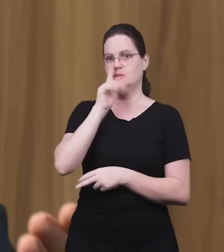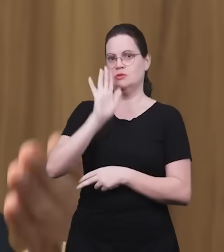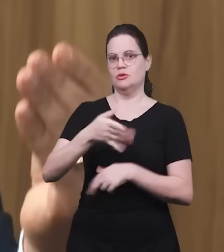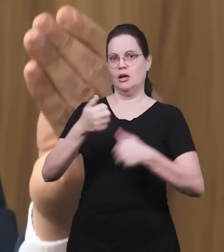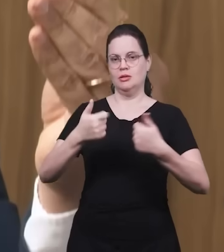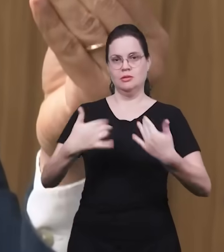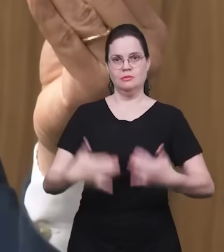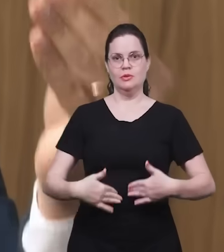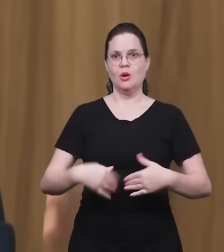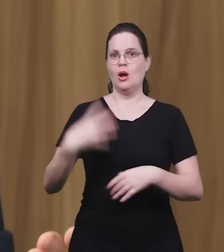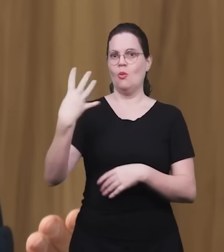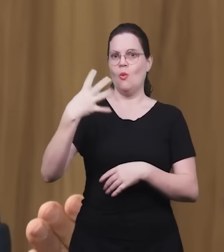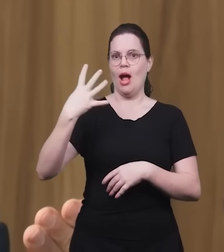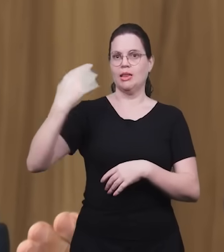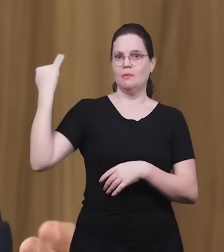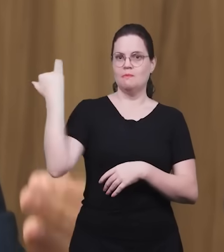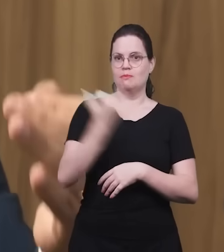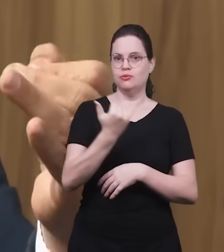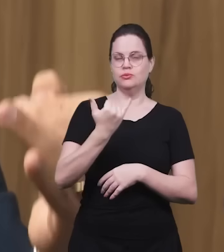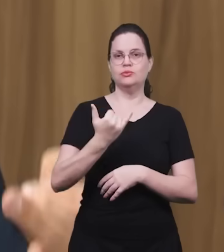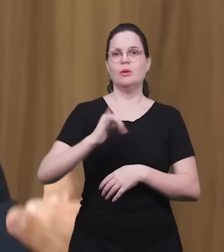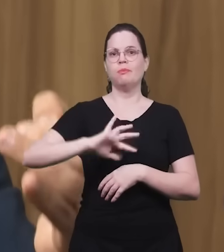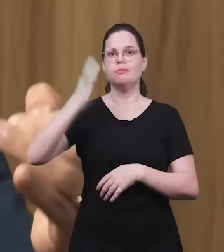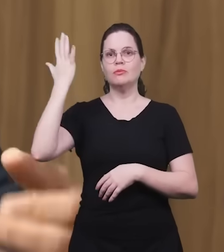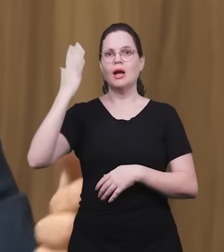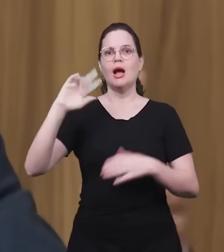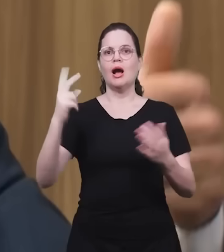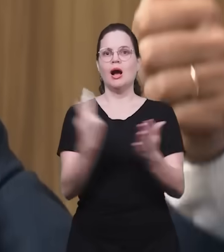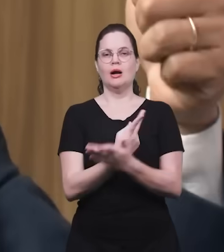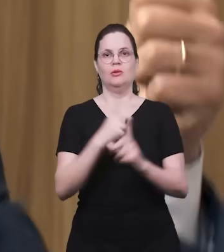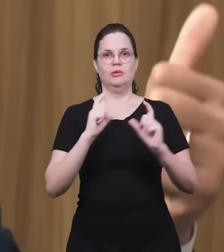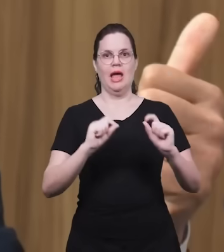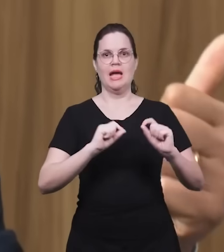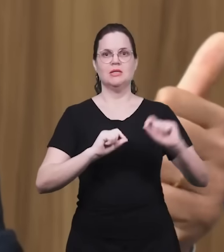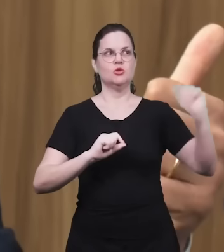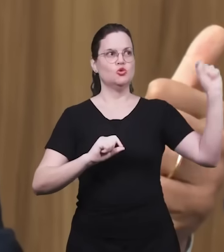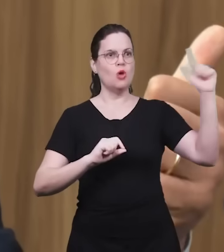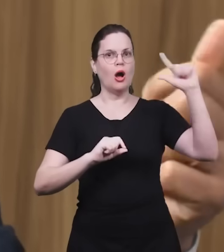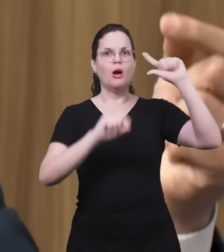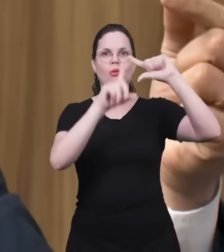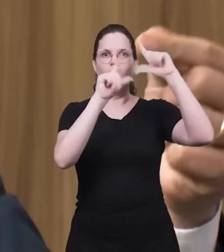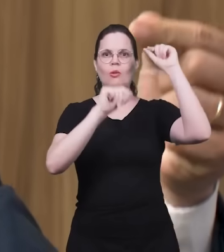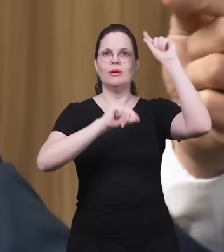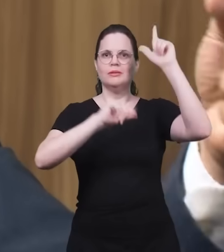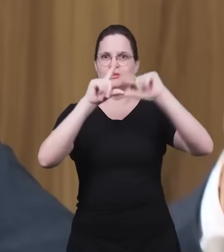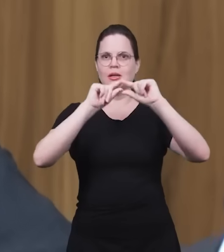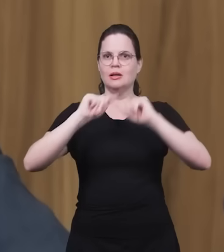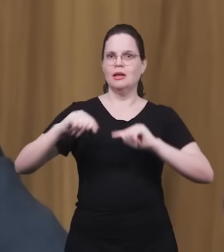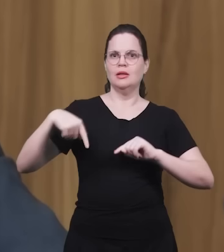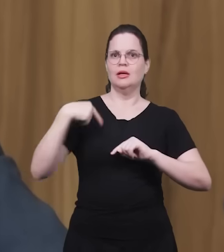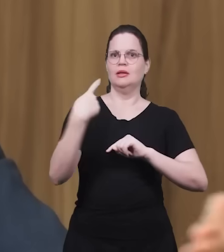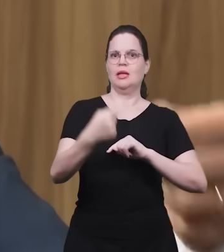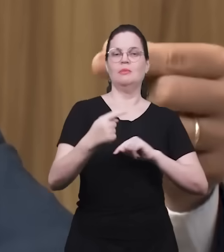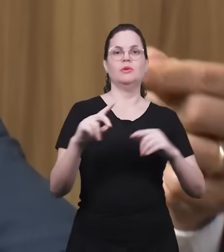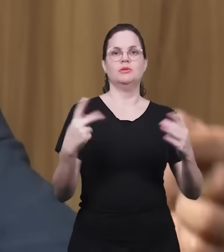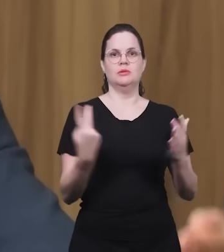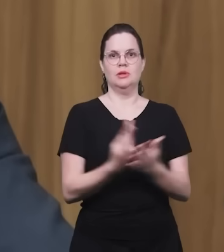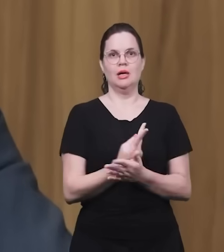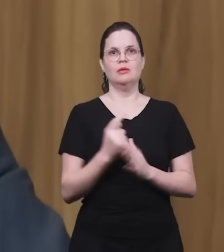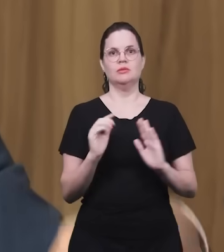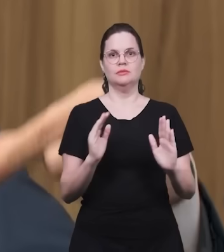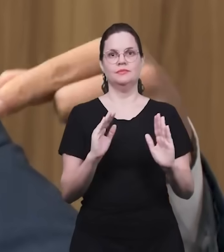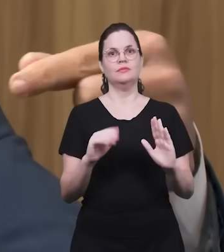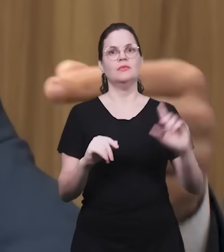mencionou. Na quarta trombeta acontecem os sinais mencionados pelo Senhor Jesus. Depois da tribulação daqueles dias, o sol